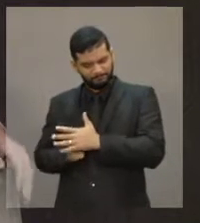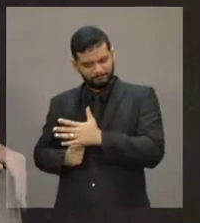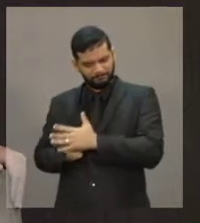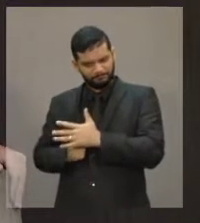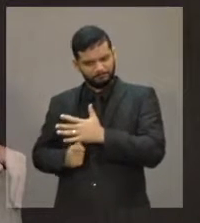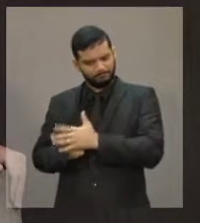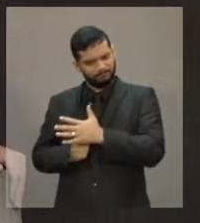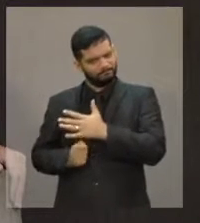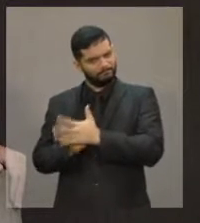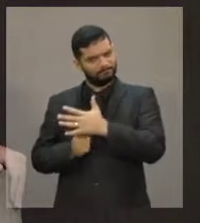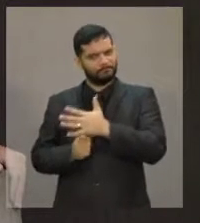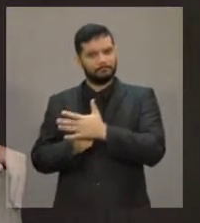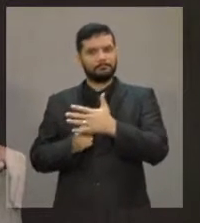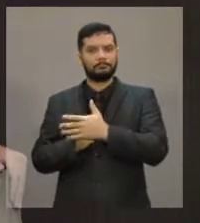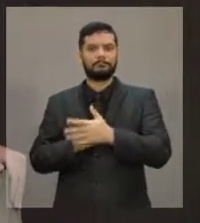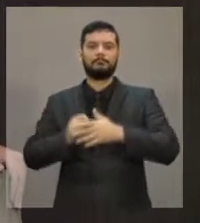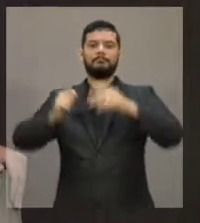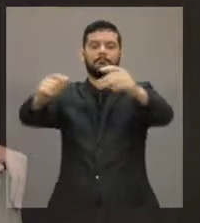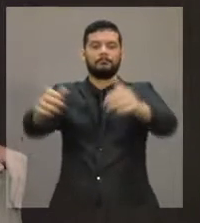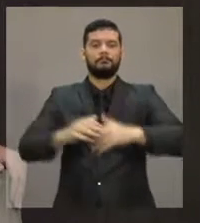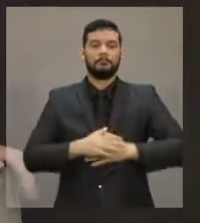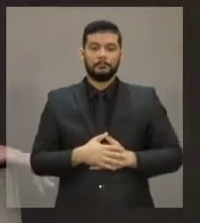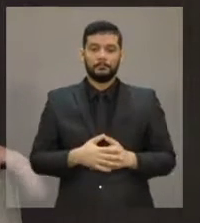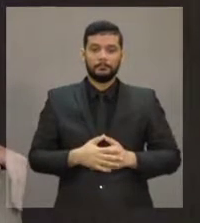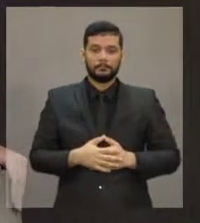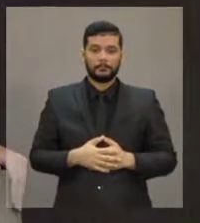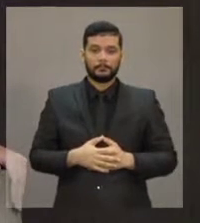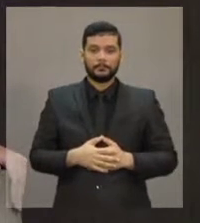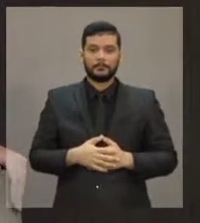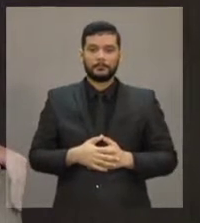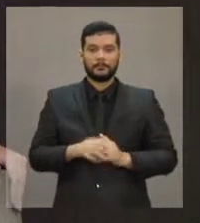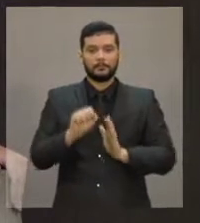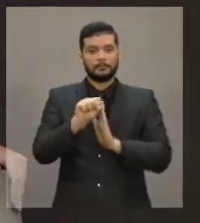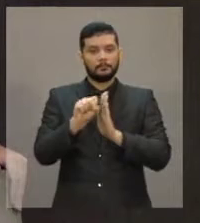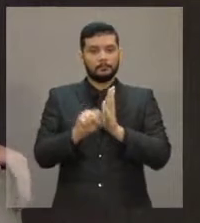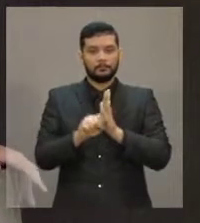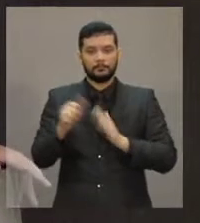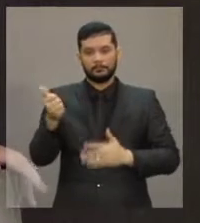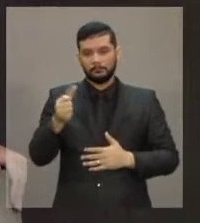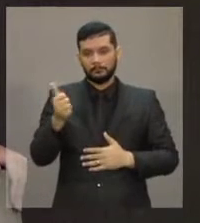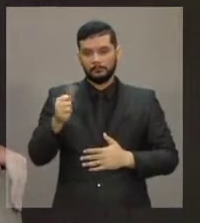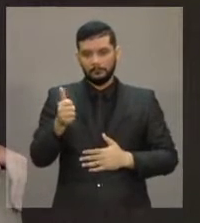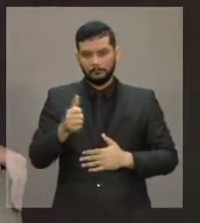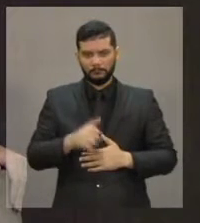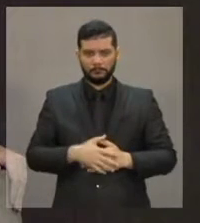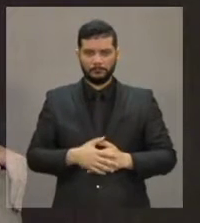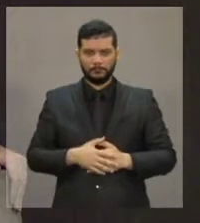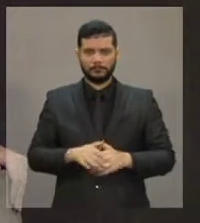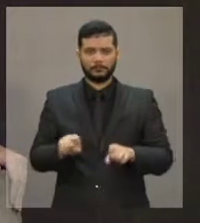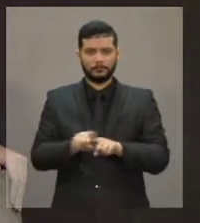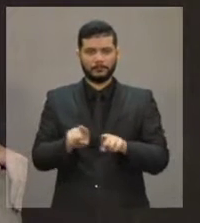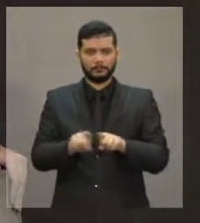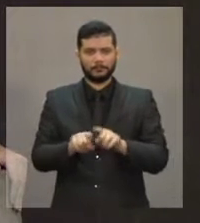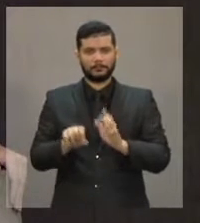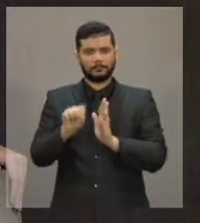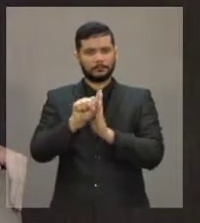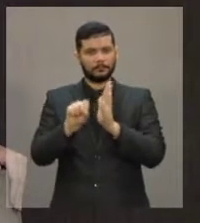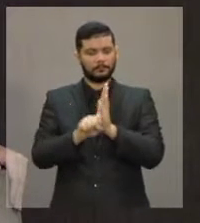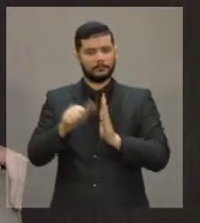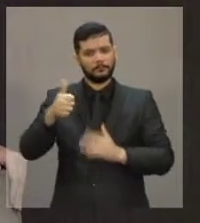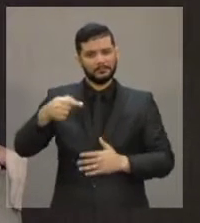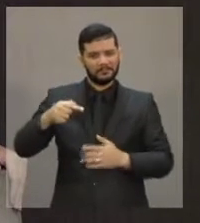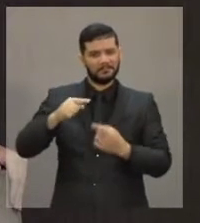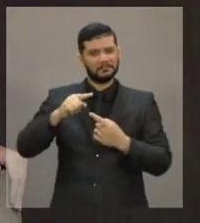vigorou nos Estados ocidentais entre o século XI e os séculos XVII e